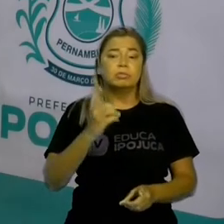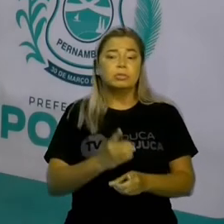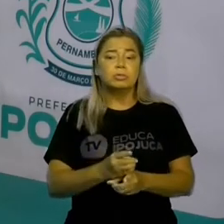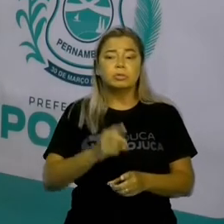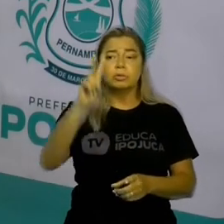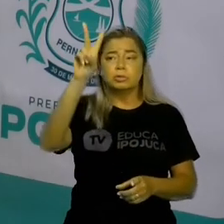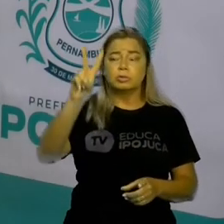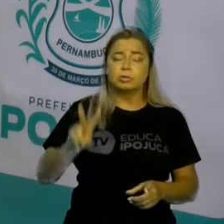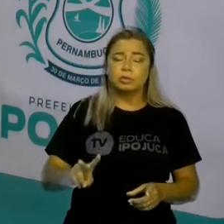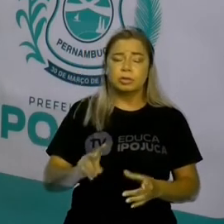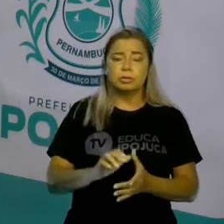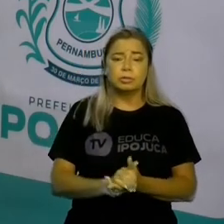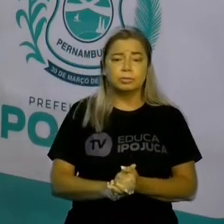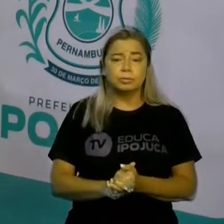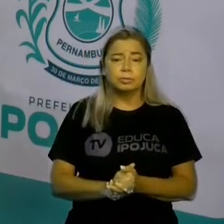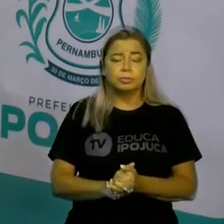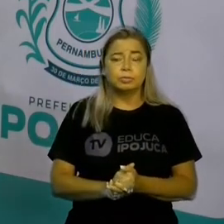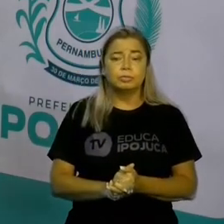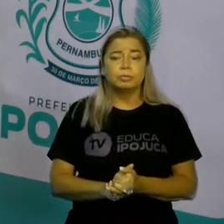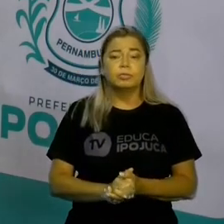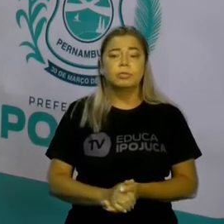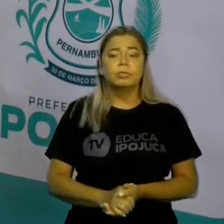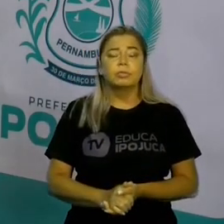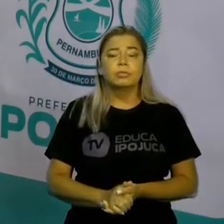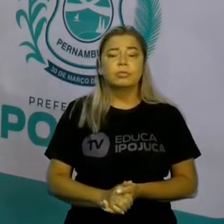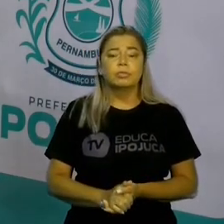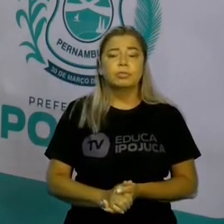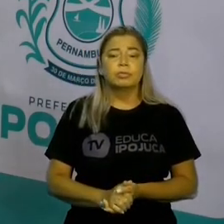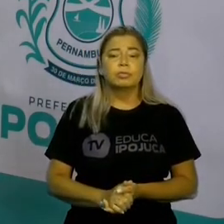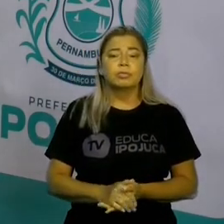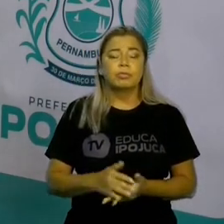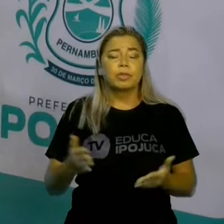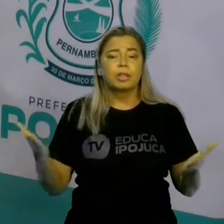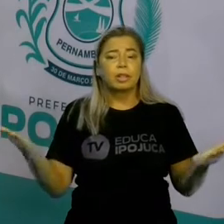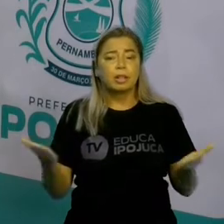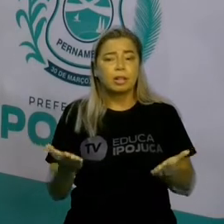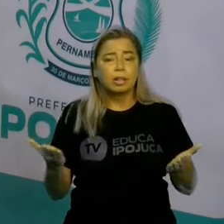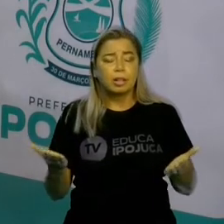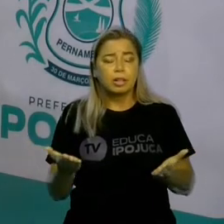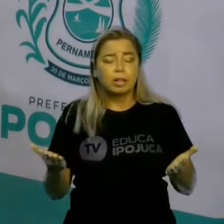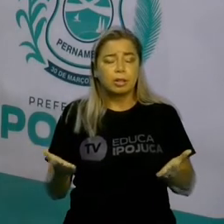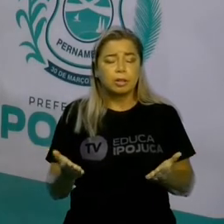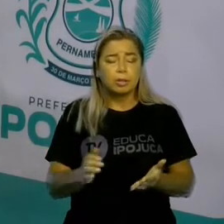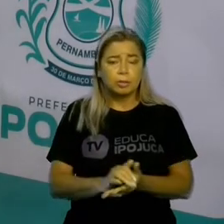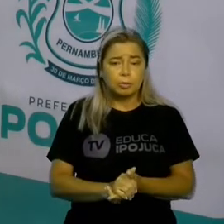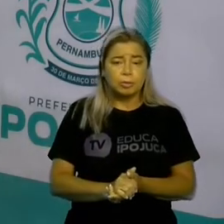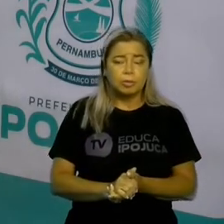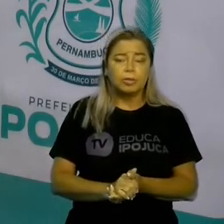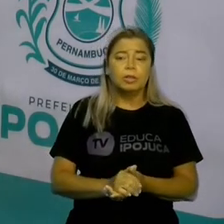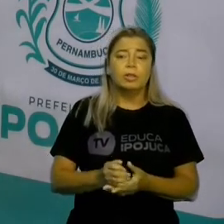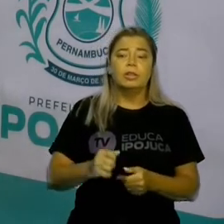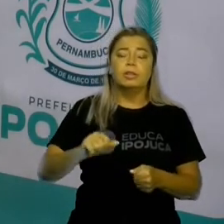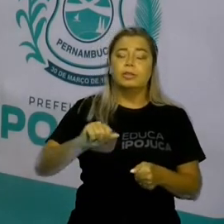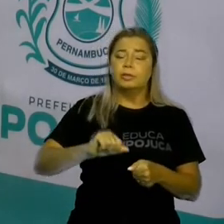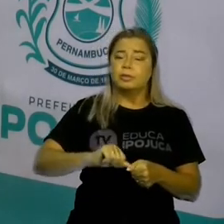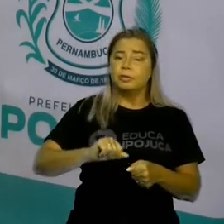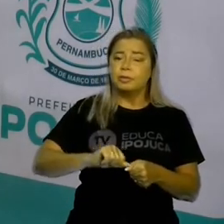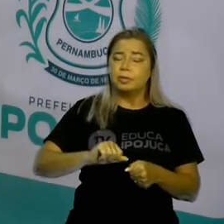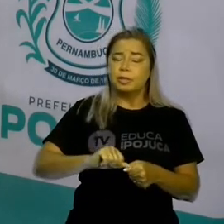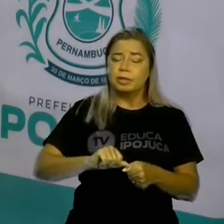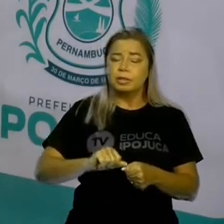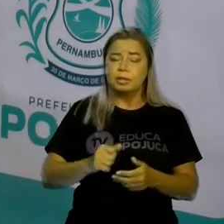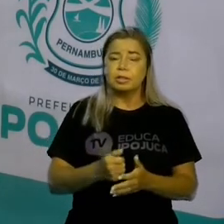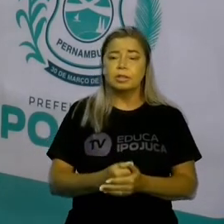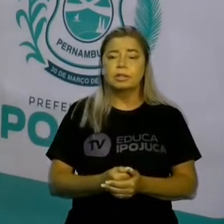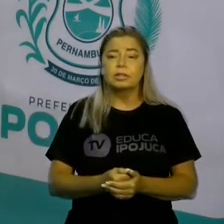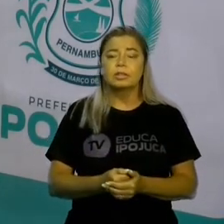Porém, agora a gente vai fazer essa operação, vai repetir aquela mesma segunda pergunta,